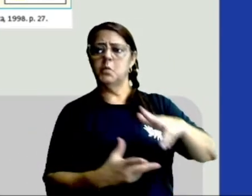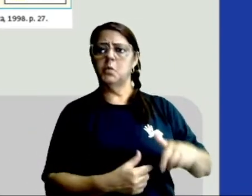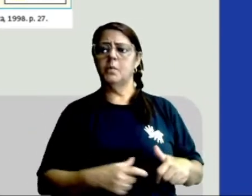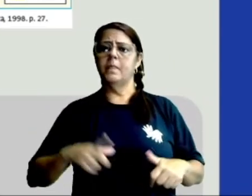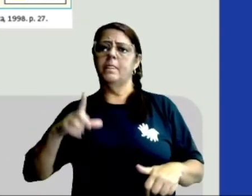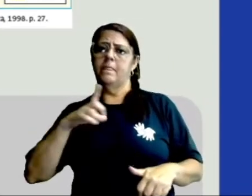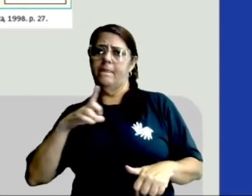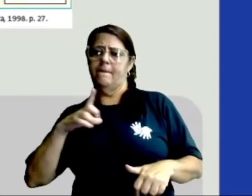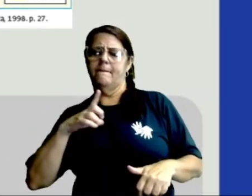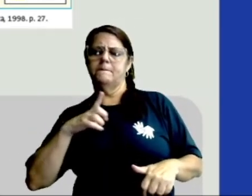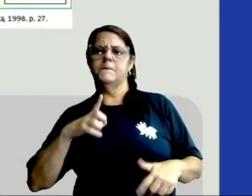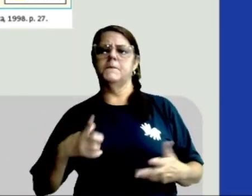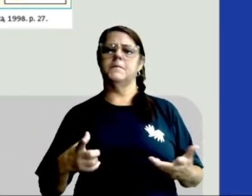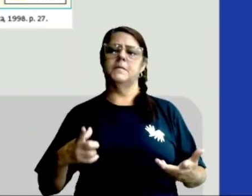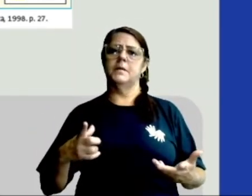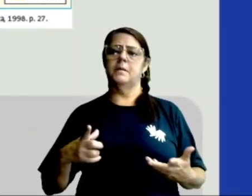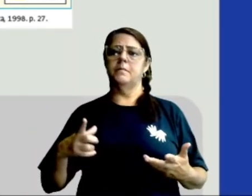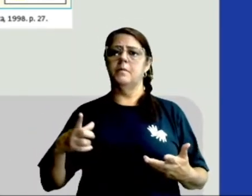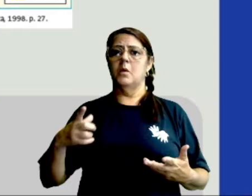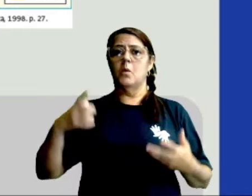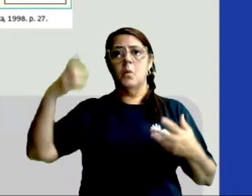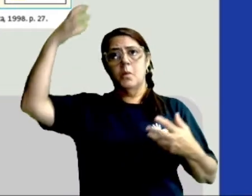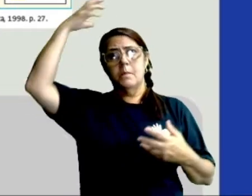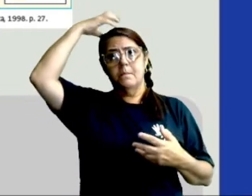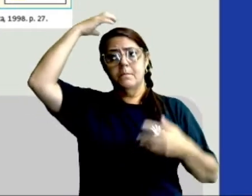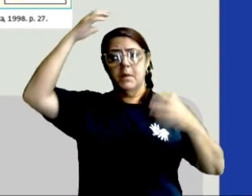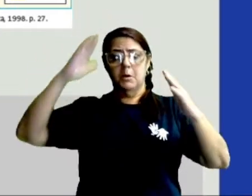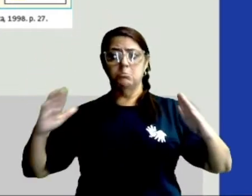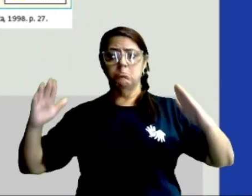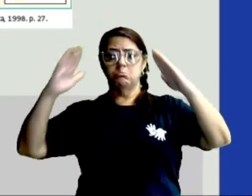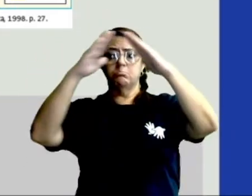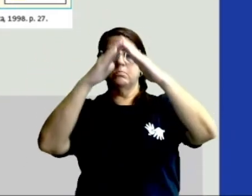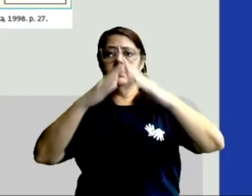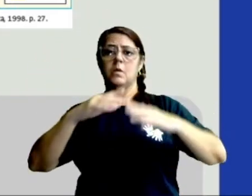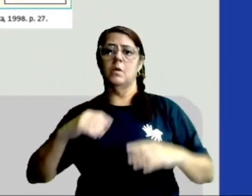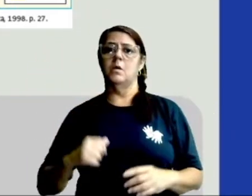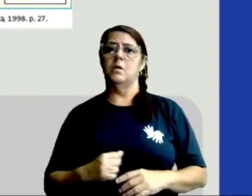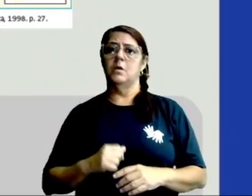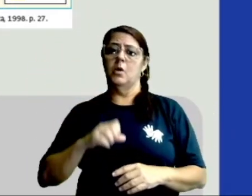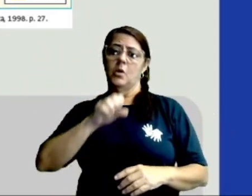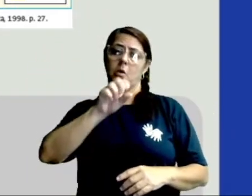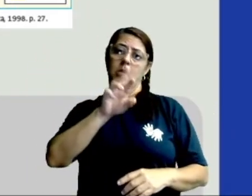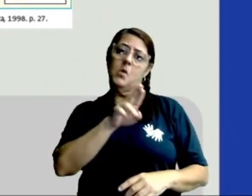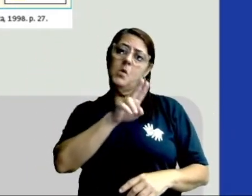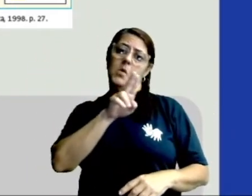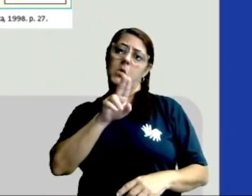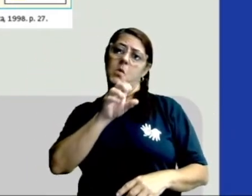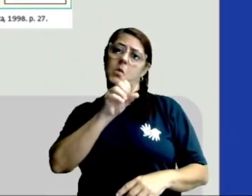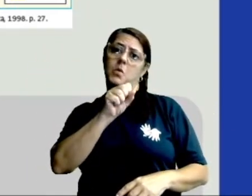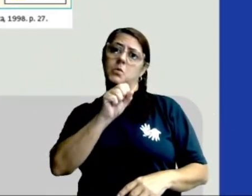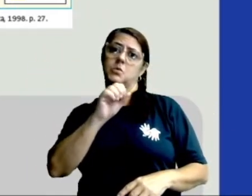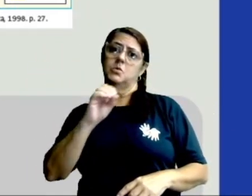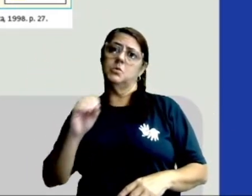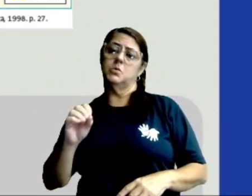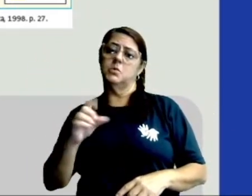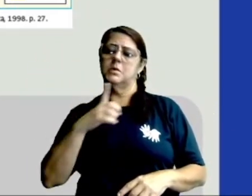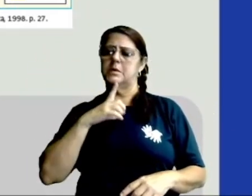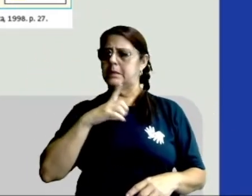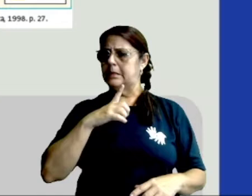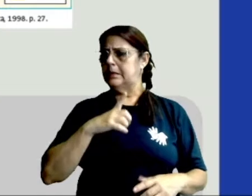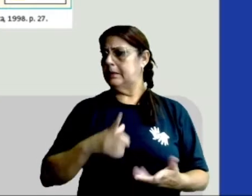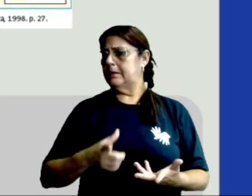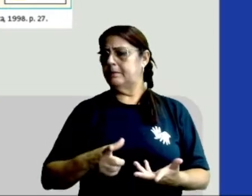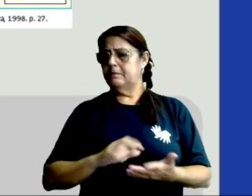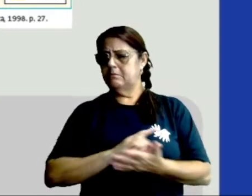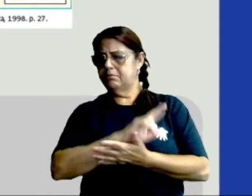temos ali a Tríplice Aliança, né, está mais enverdeada, com a Alemanha, o Império Austro-Húngaro, o Império Otomano.